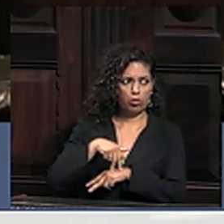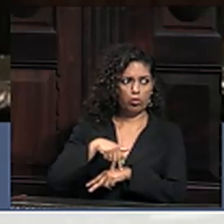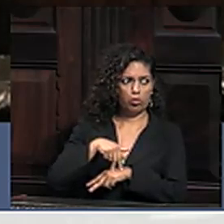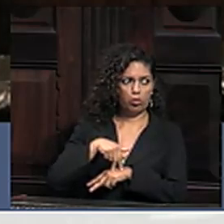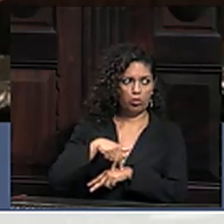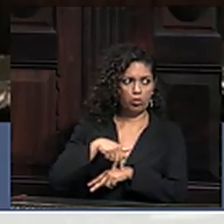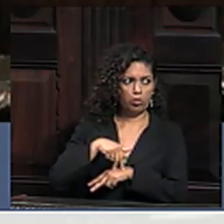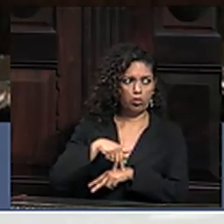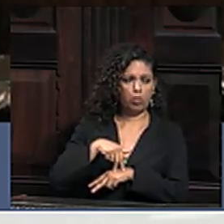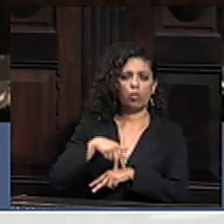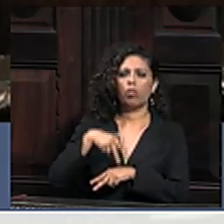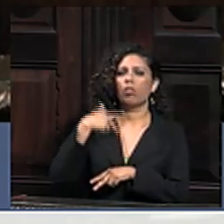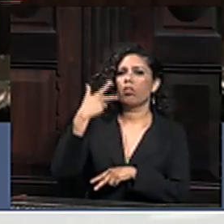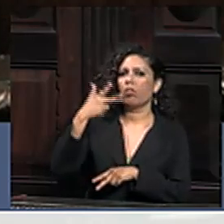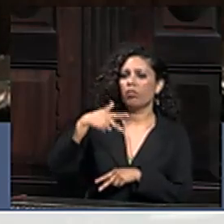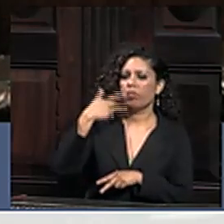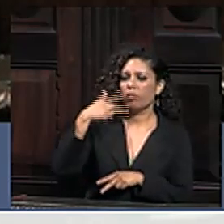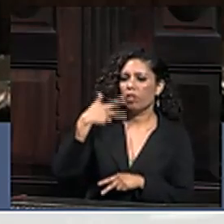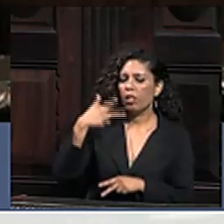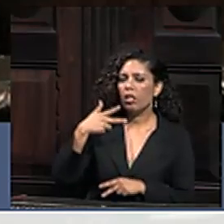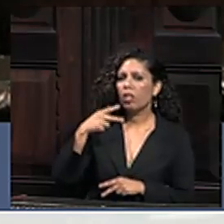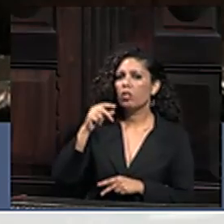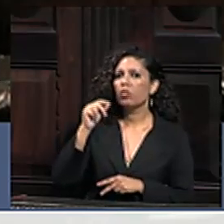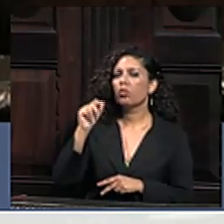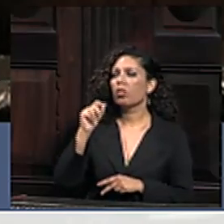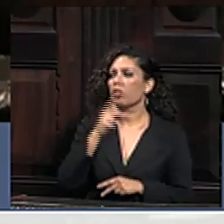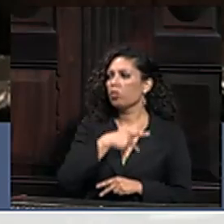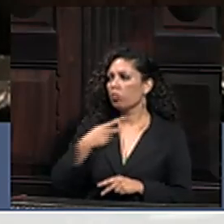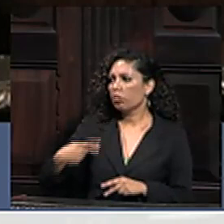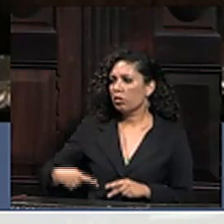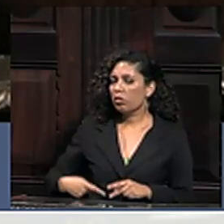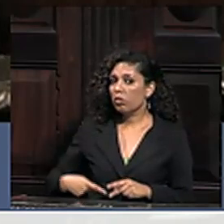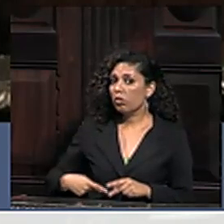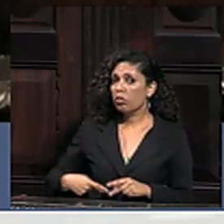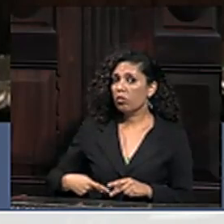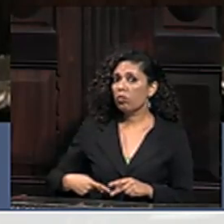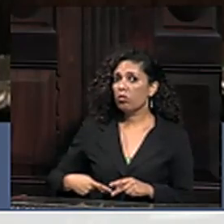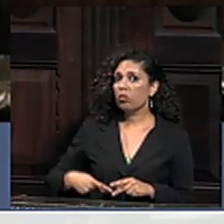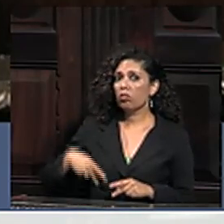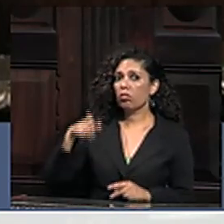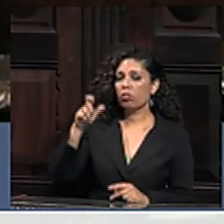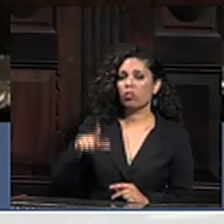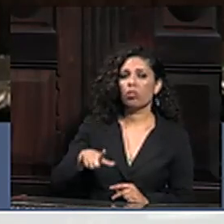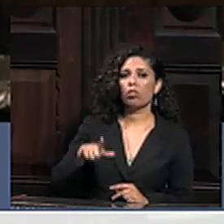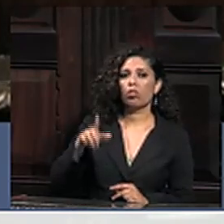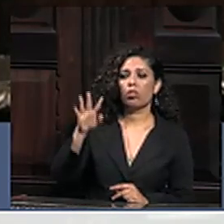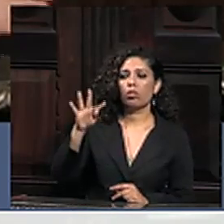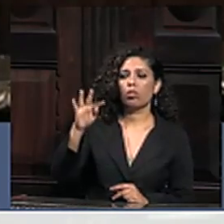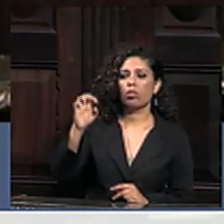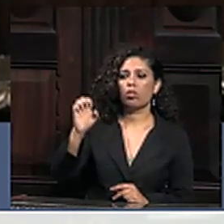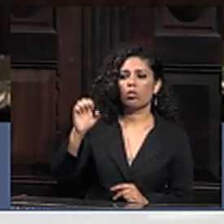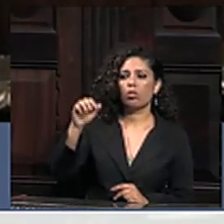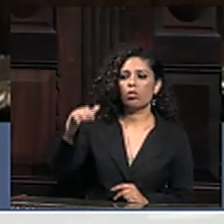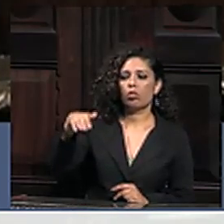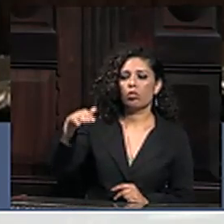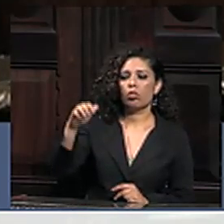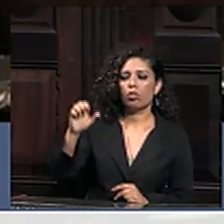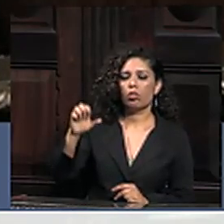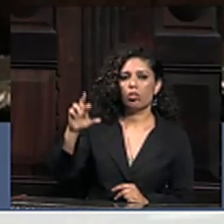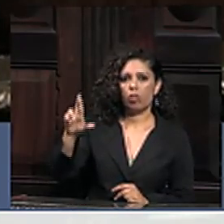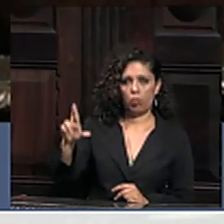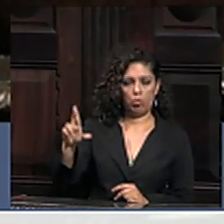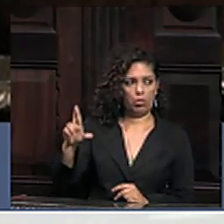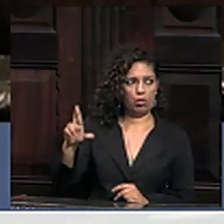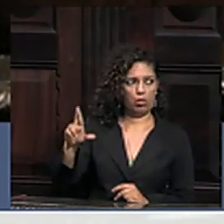adjetivo, golpista, usurpador, ilegítimo, porque, por óbvio, se não desconheço os resultados